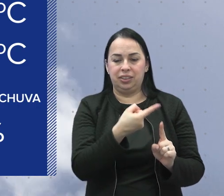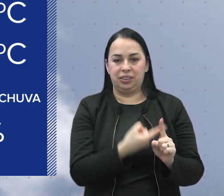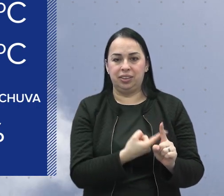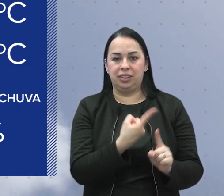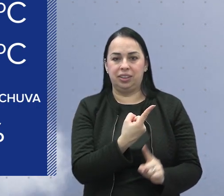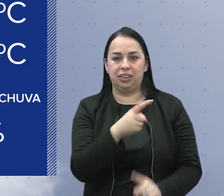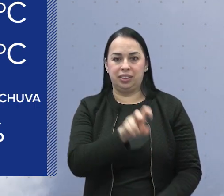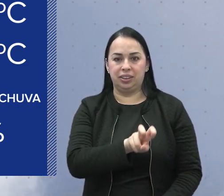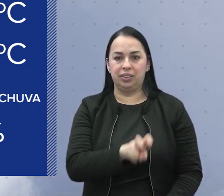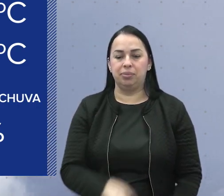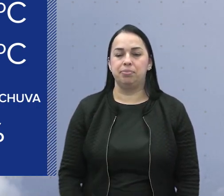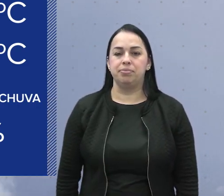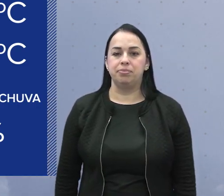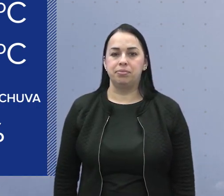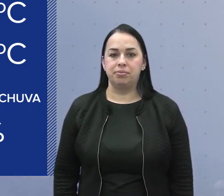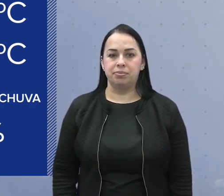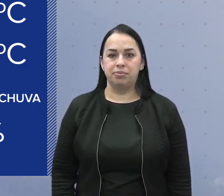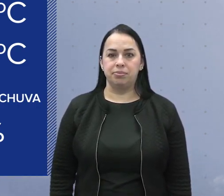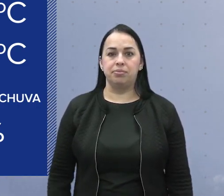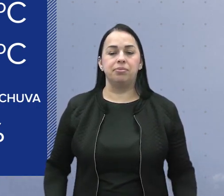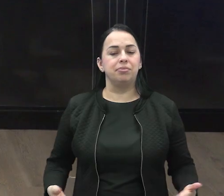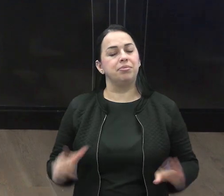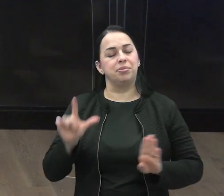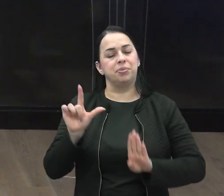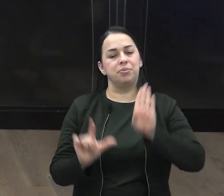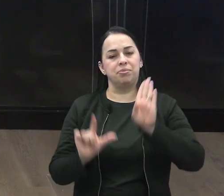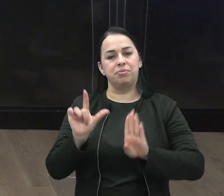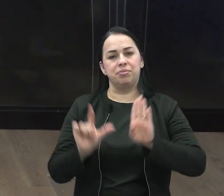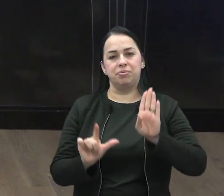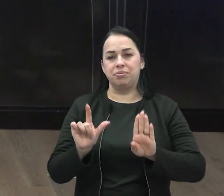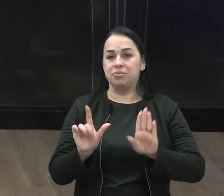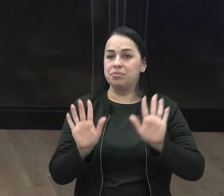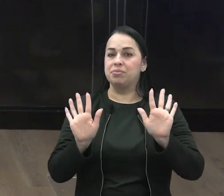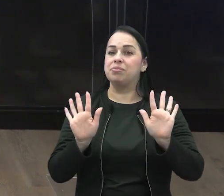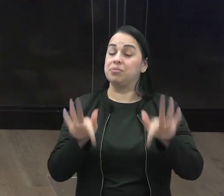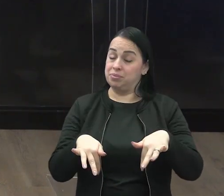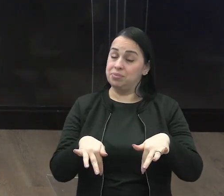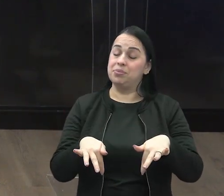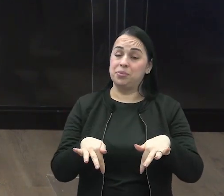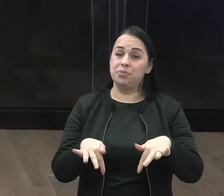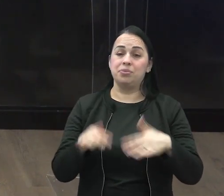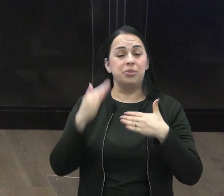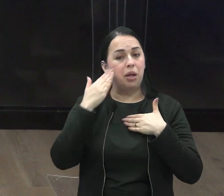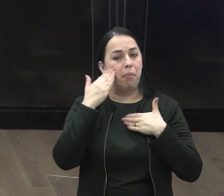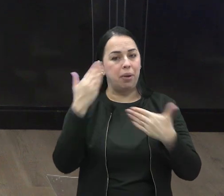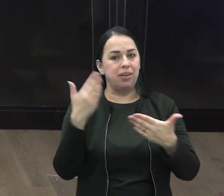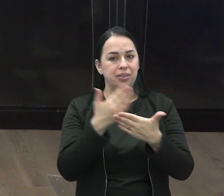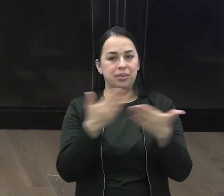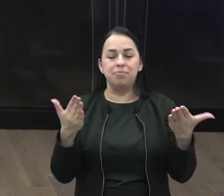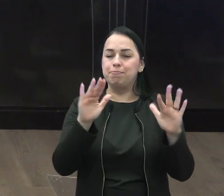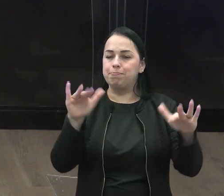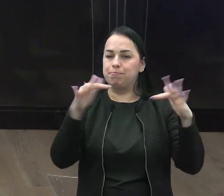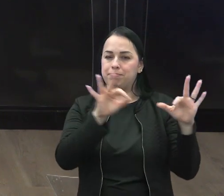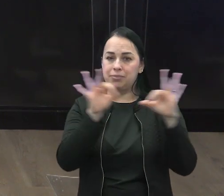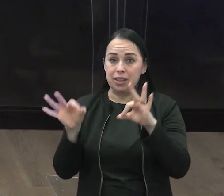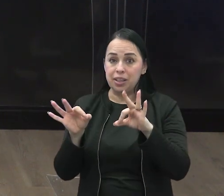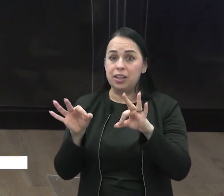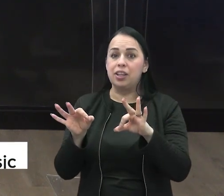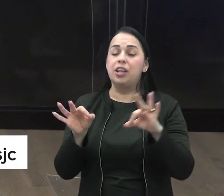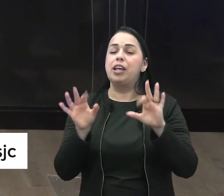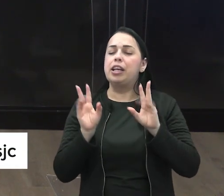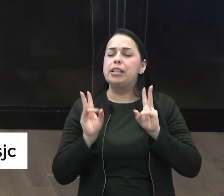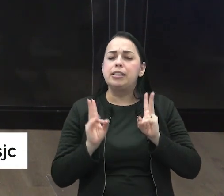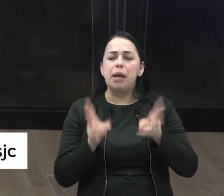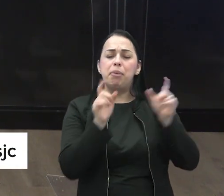26 graus com mínima de 15. O Boletim Legislativo desta segunda-feira fica por aqui. Muito obrigada pela companhia.